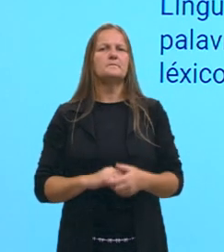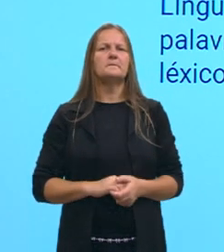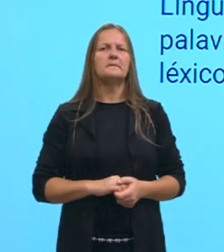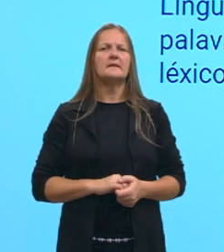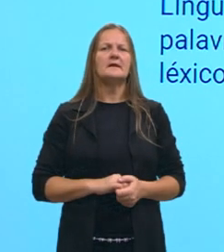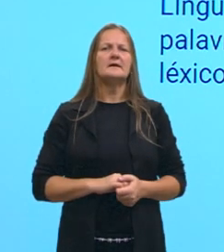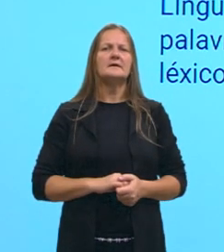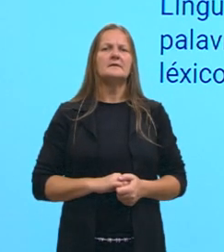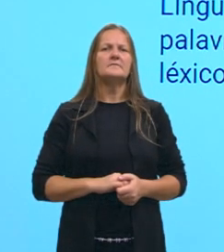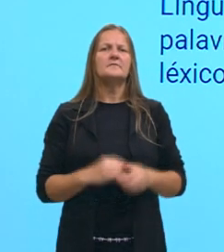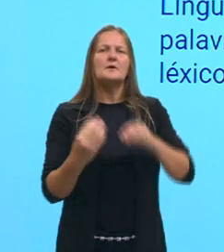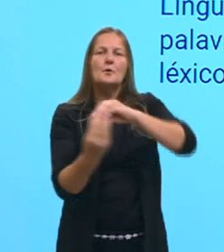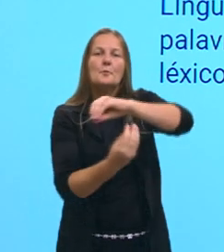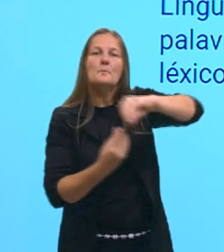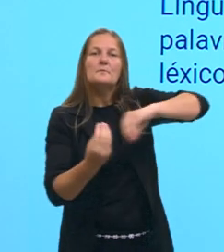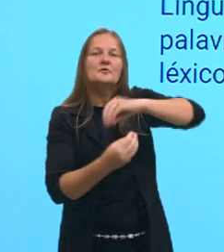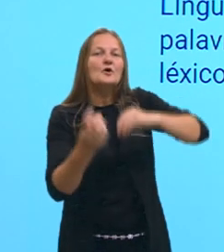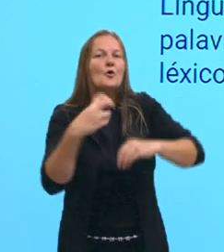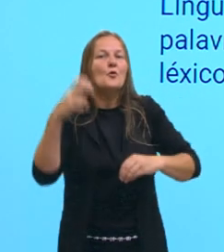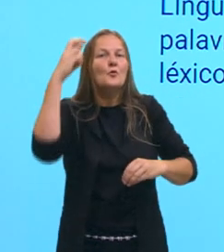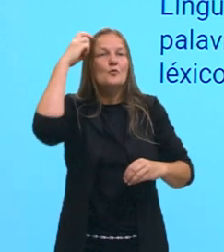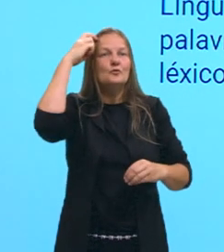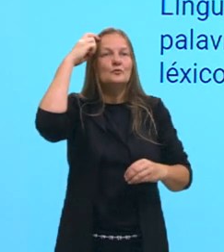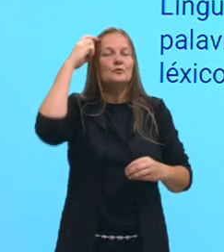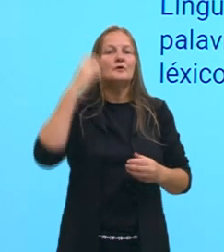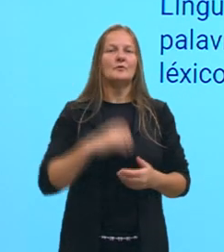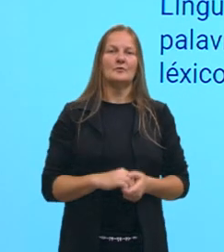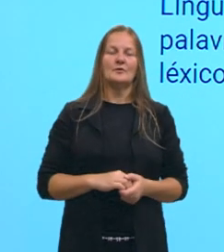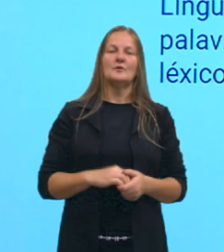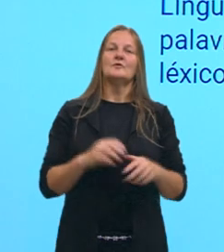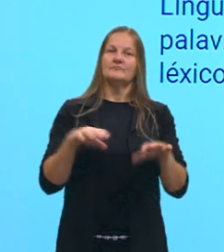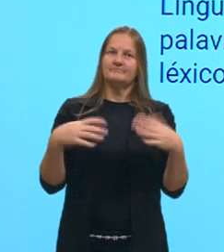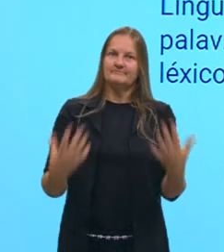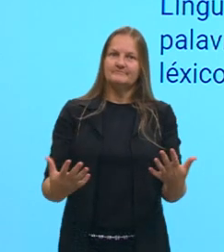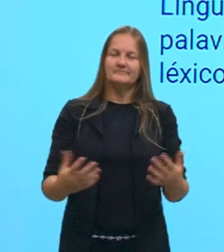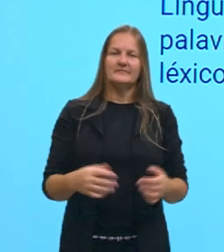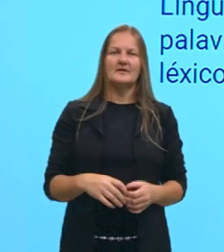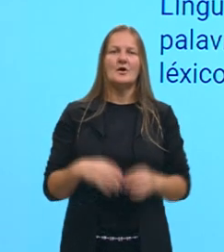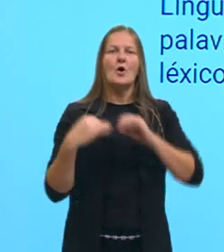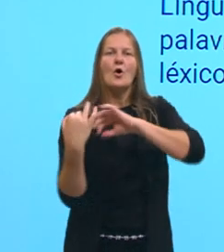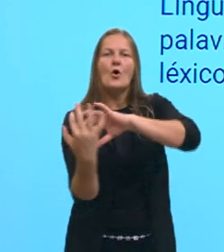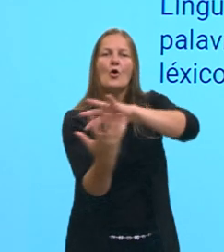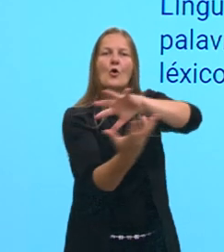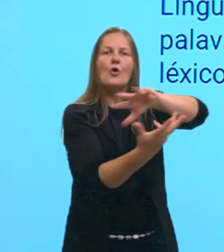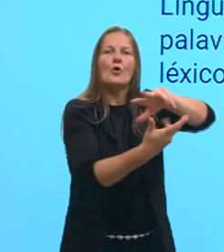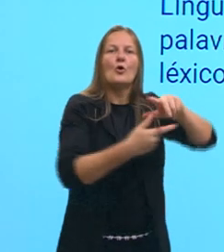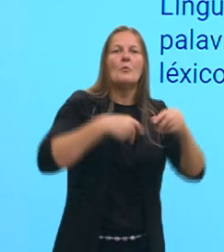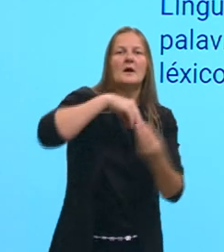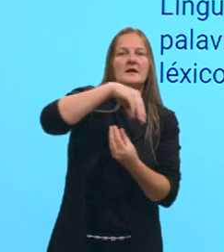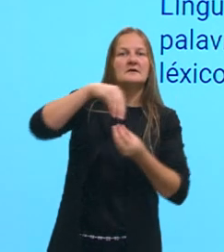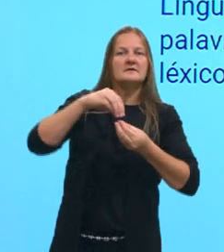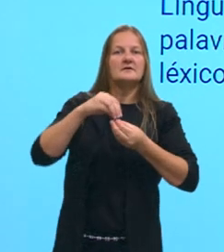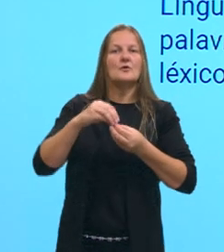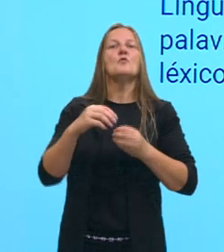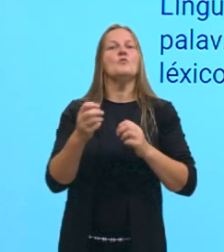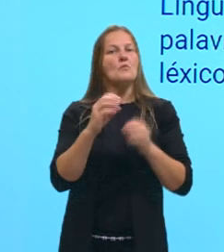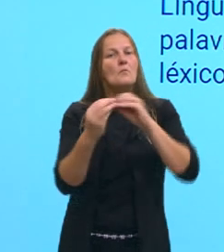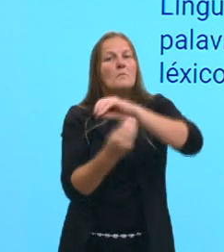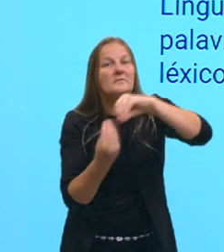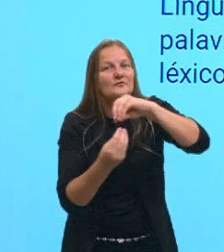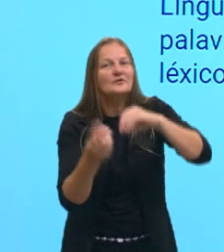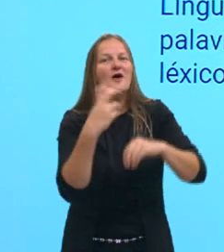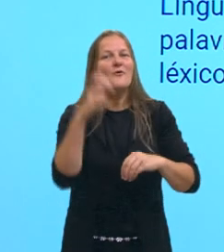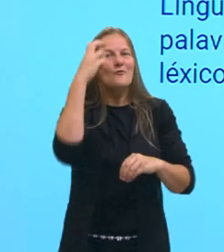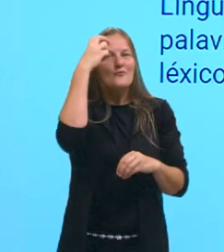da mistura cultural certo então a sei a globalização é essa mistura o